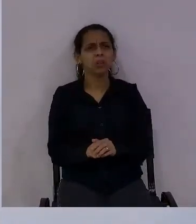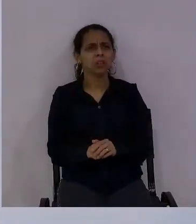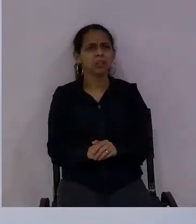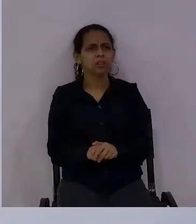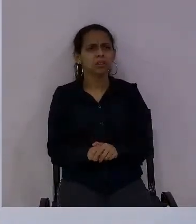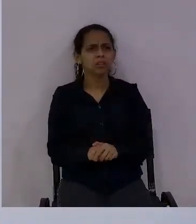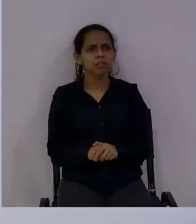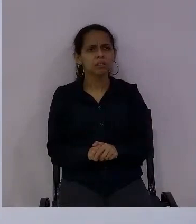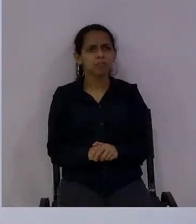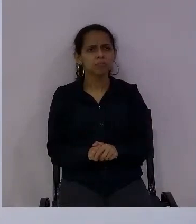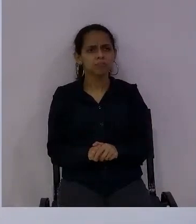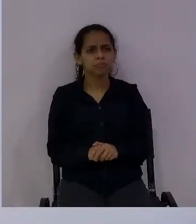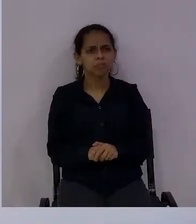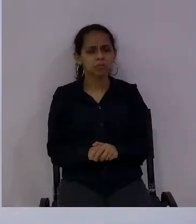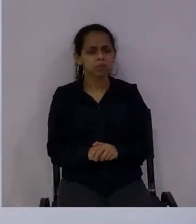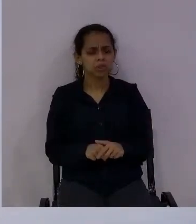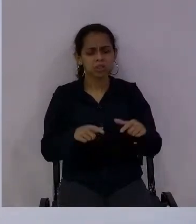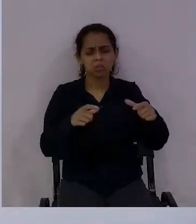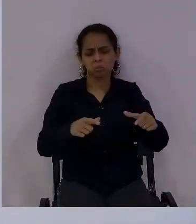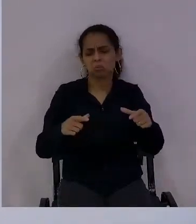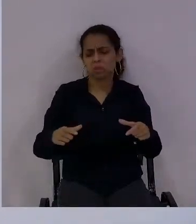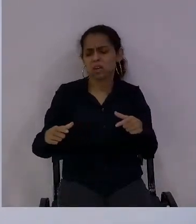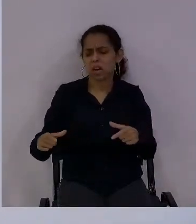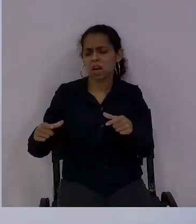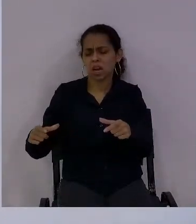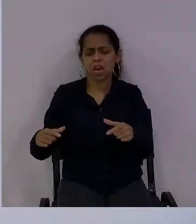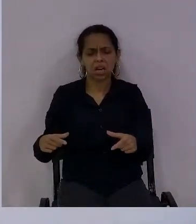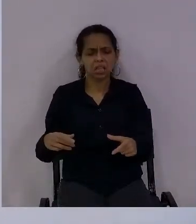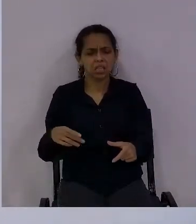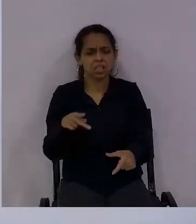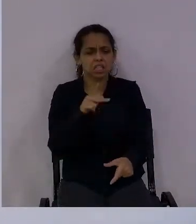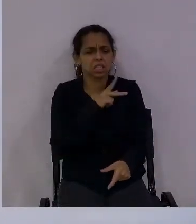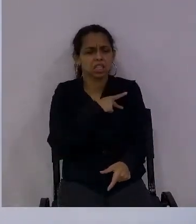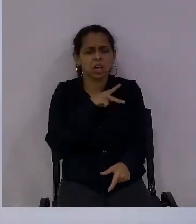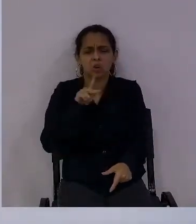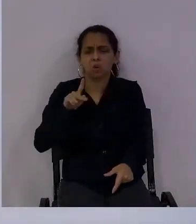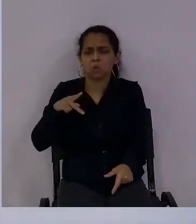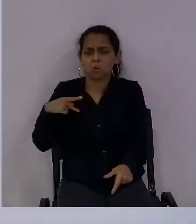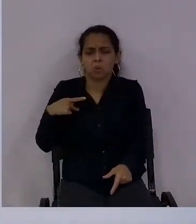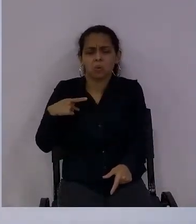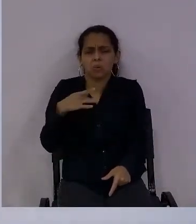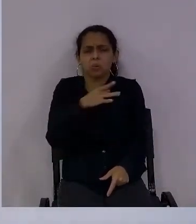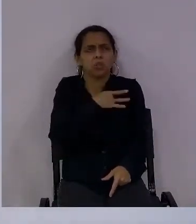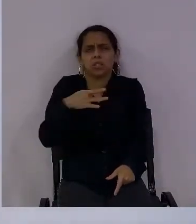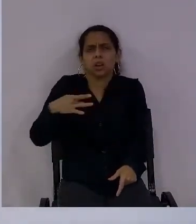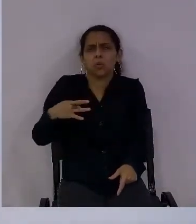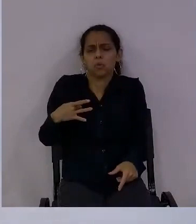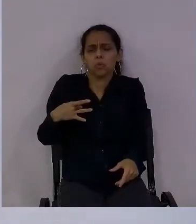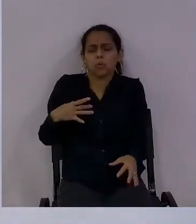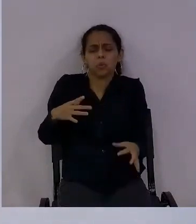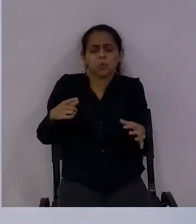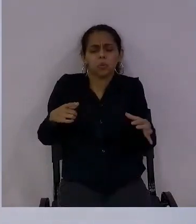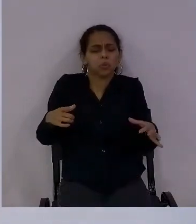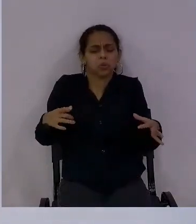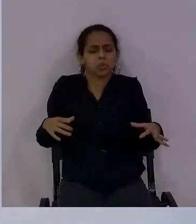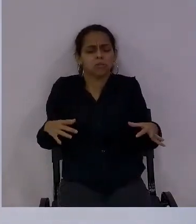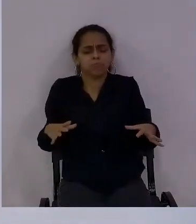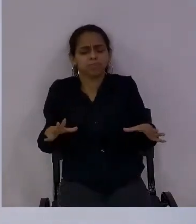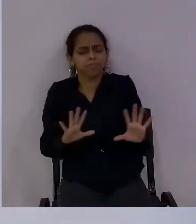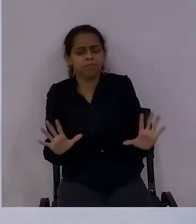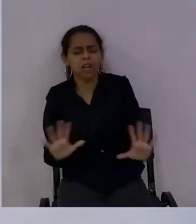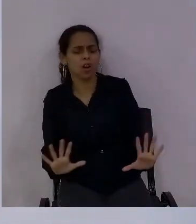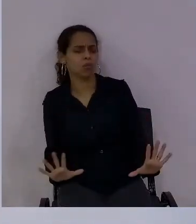protegidos, com a justa asepsia, tal qual nós temos nos centros cirúrgicos dos nossos dias. Nós estamos falando de uma